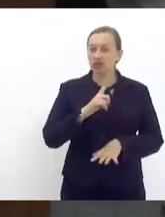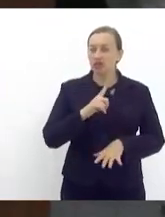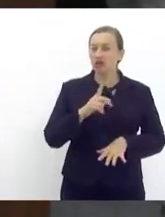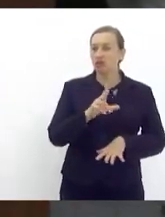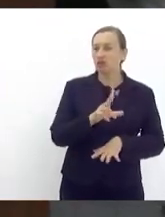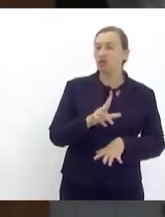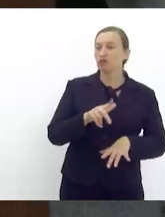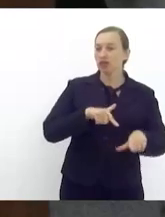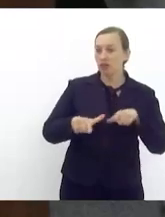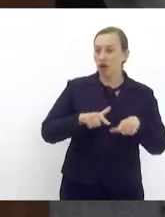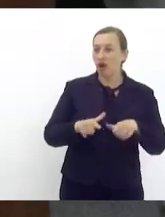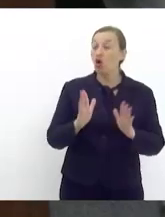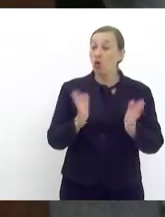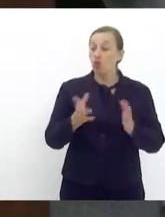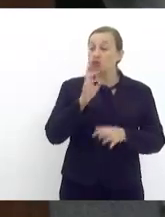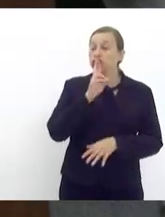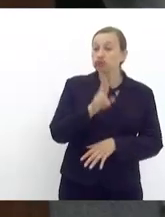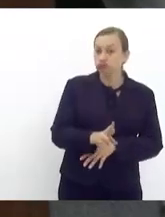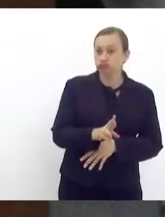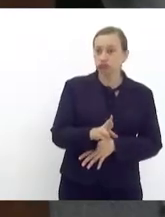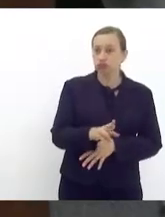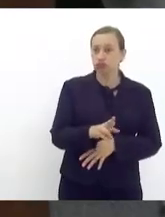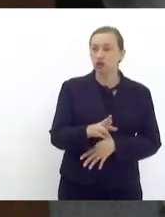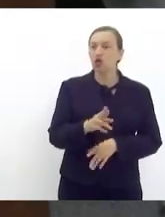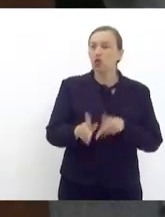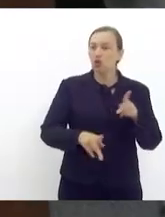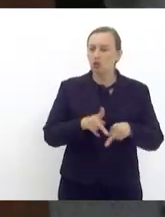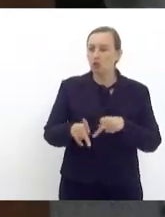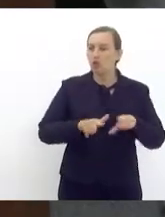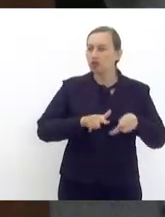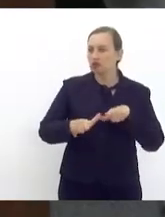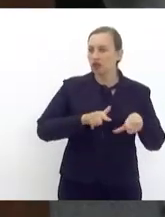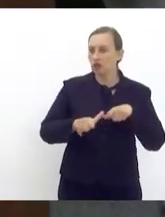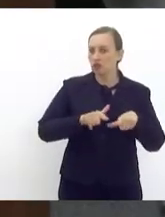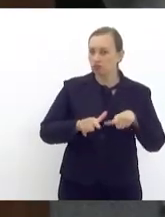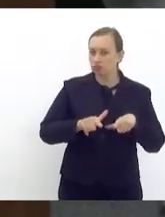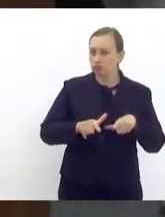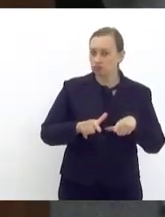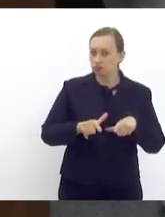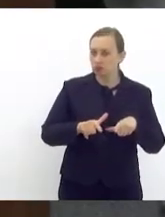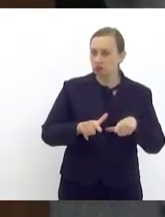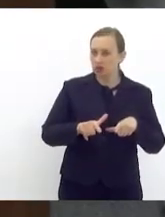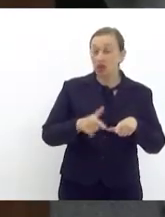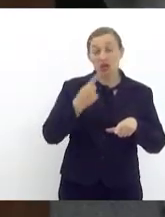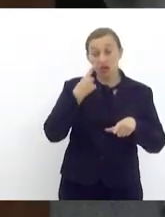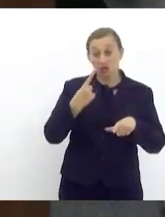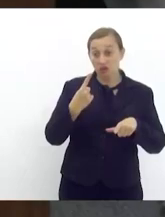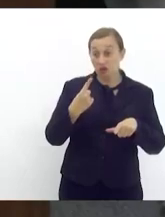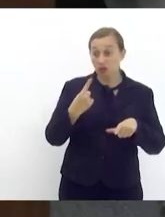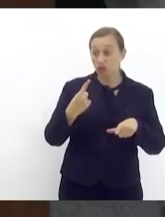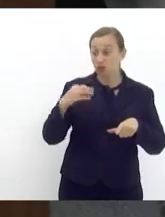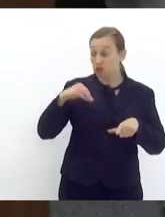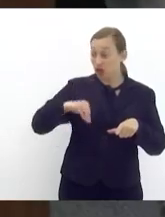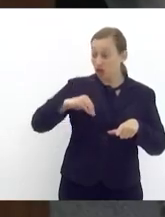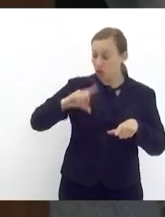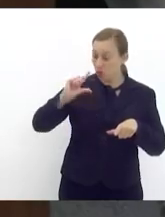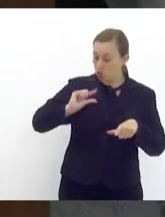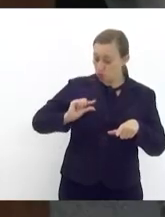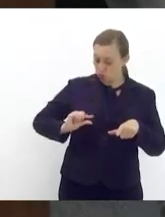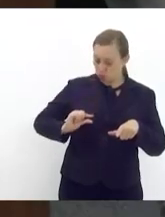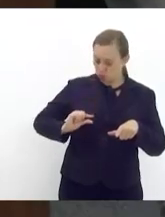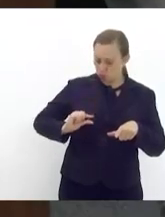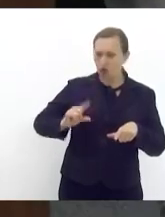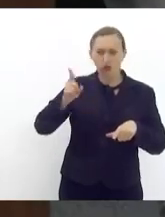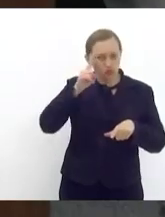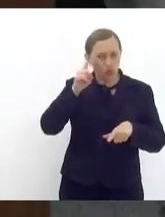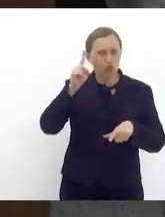Isso posto, o resultado está aí. A classe trabalhadora, a população que vê o seu salário diminuir dia